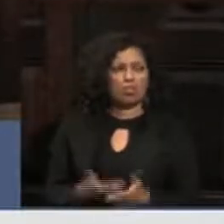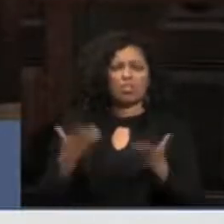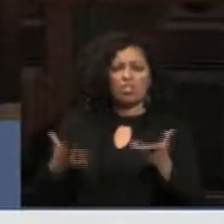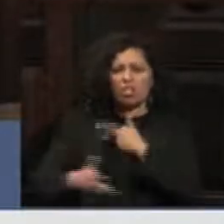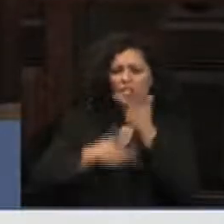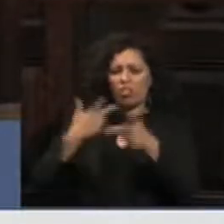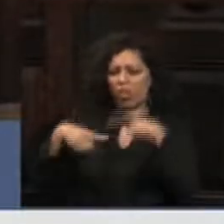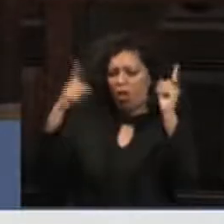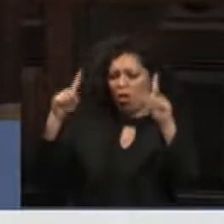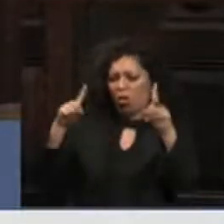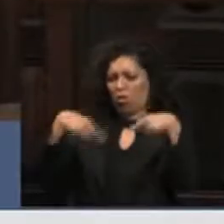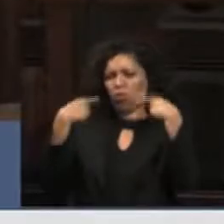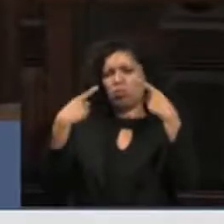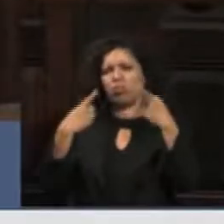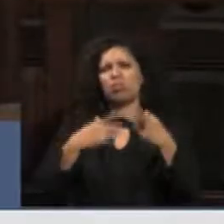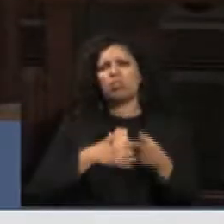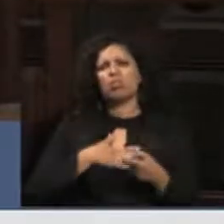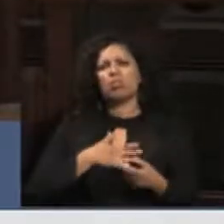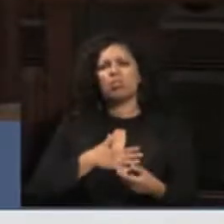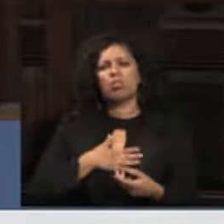atirar contra a gente.